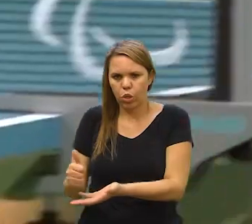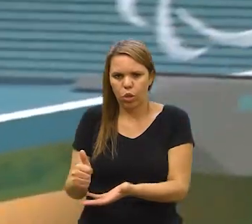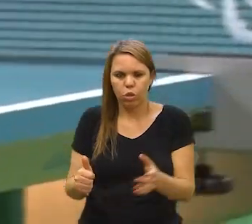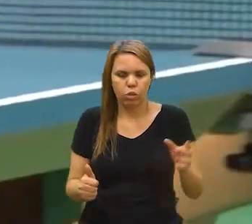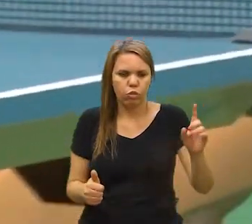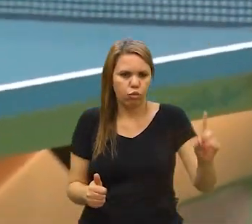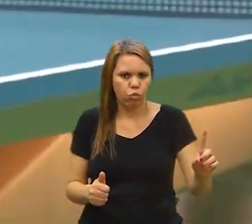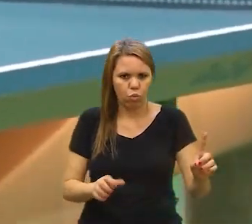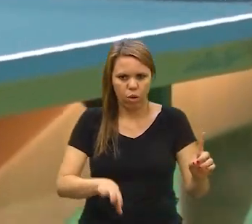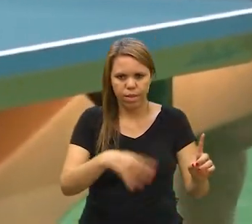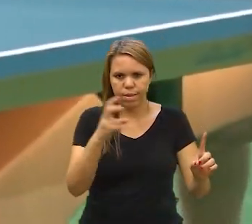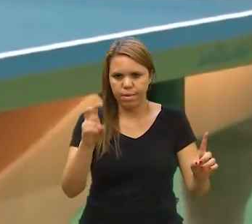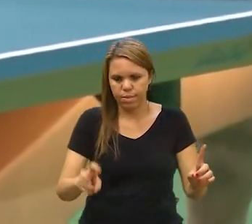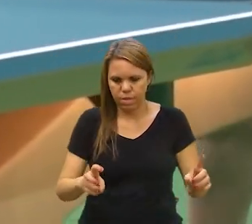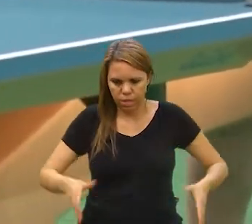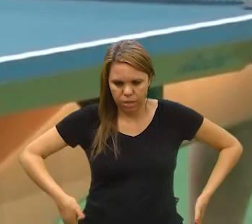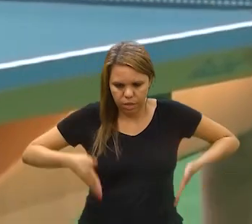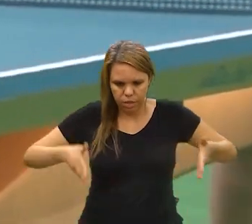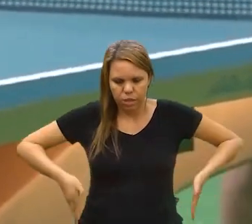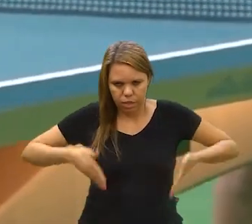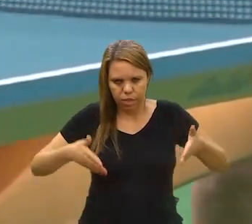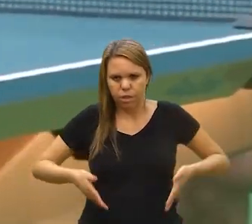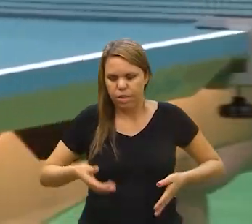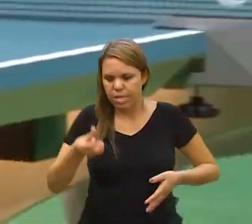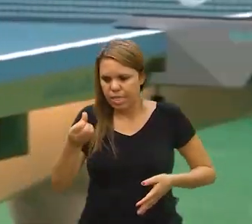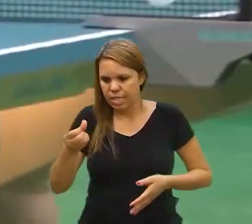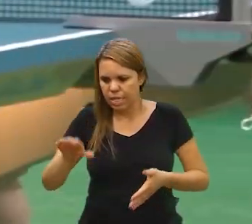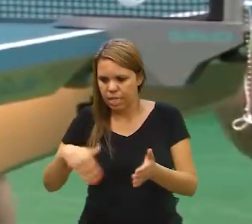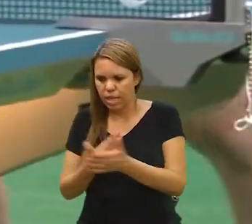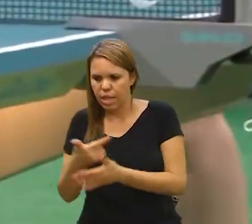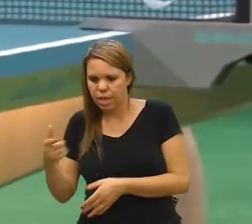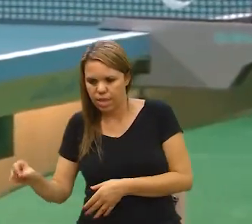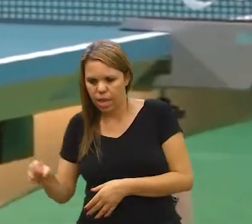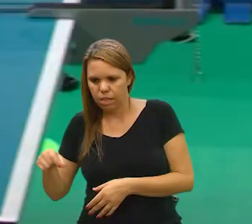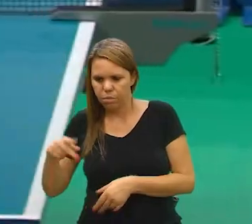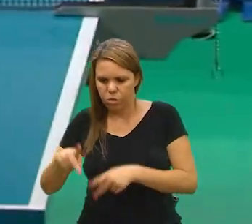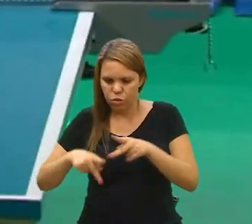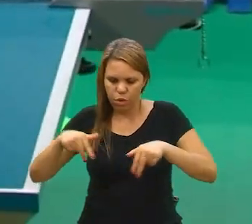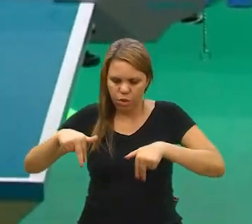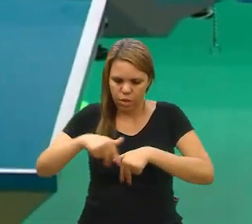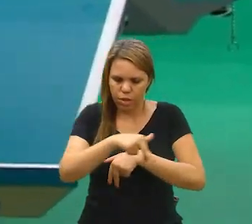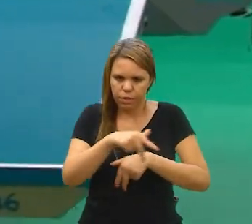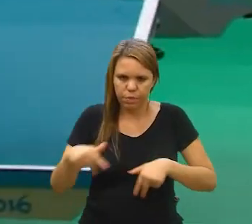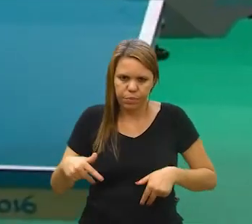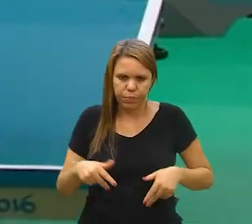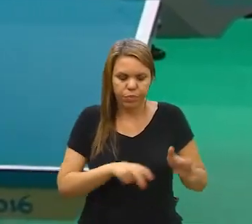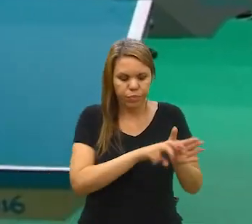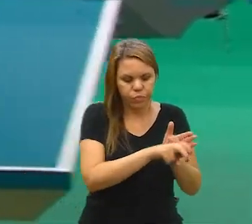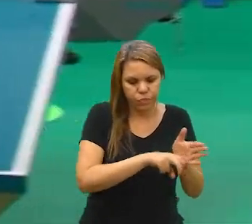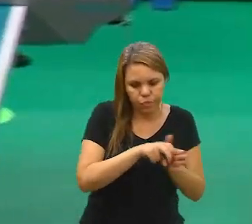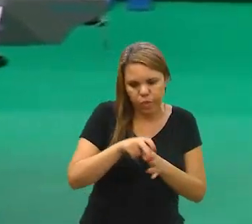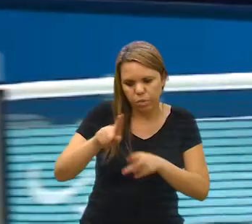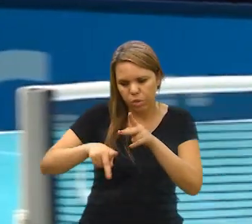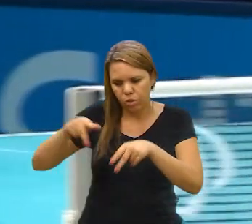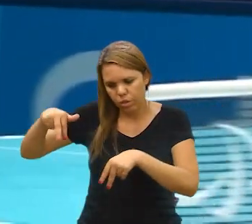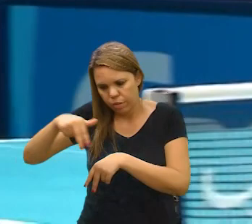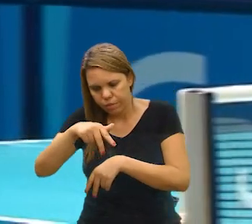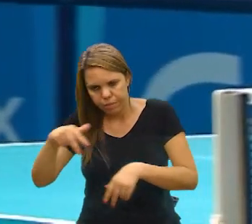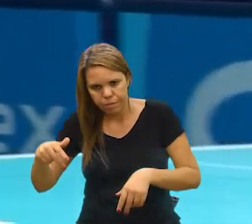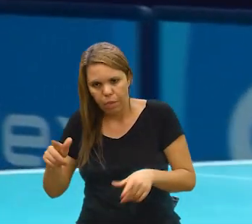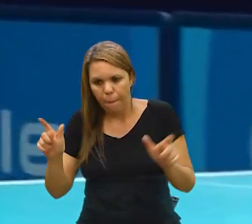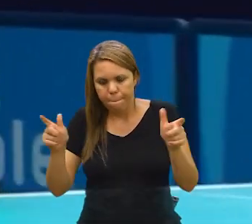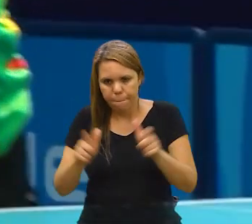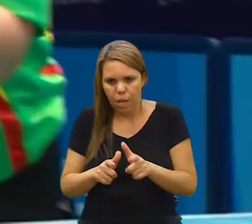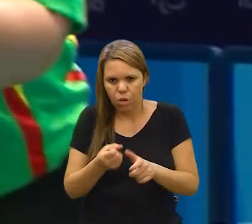1 a 5 são para os cadeirantes e a classe de 6 a 10 para os andantes. Tanto nos cadeirantes quanto nos andantes, quanto menor